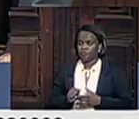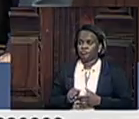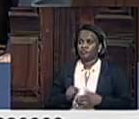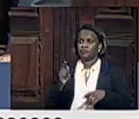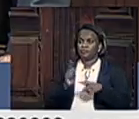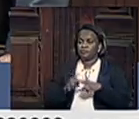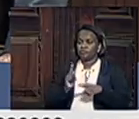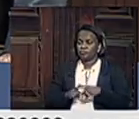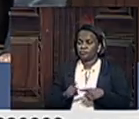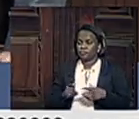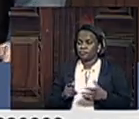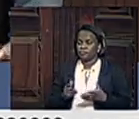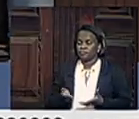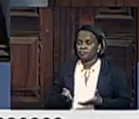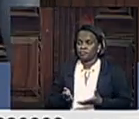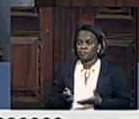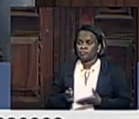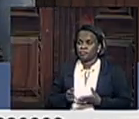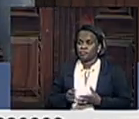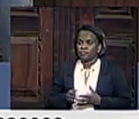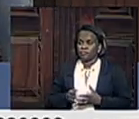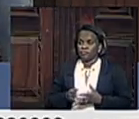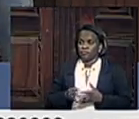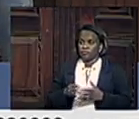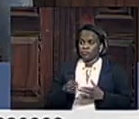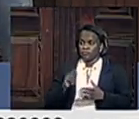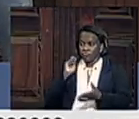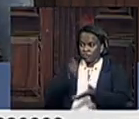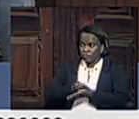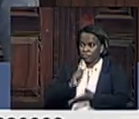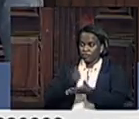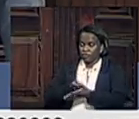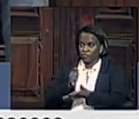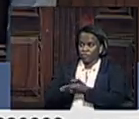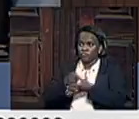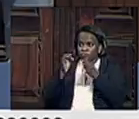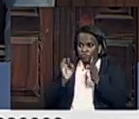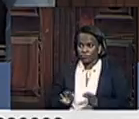Por que então, se o pagamento é feito